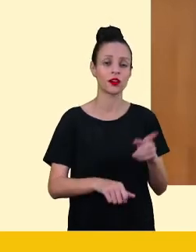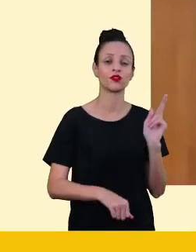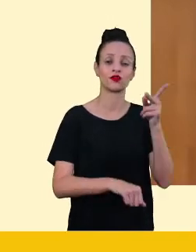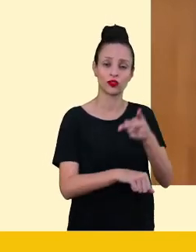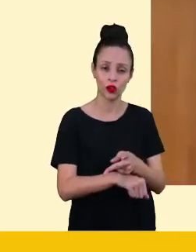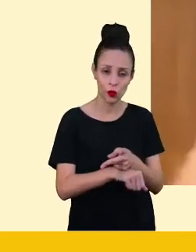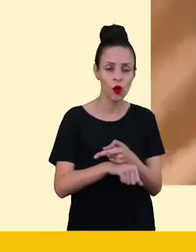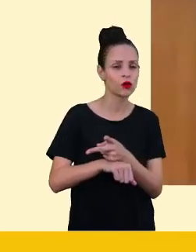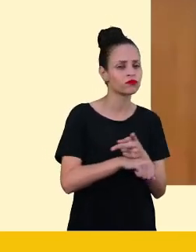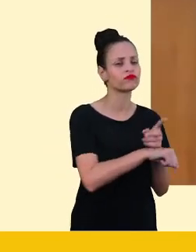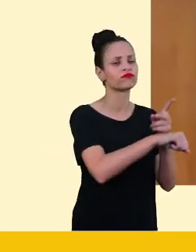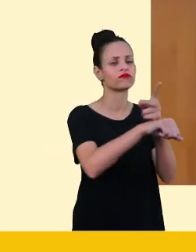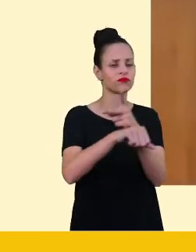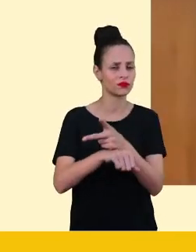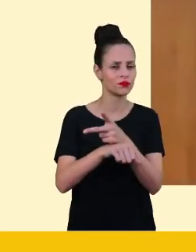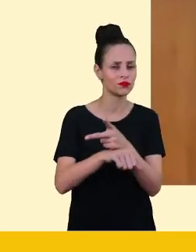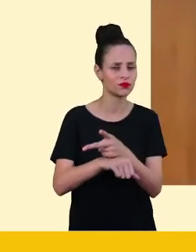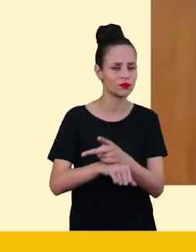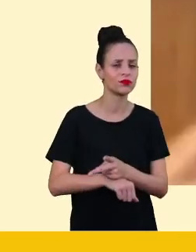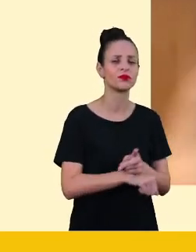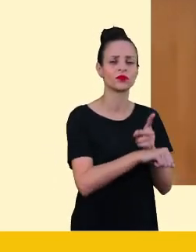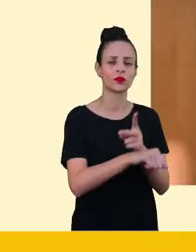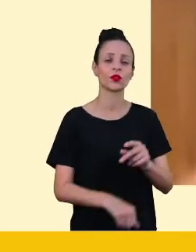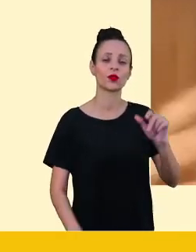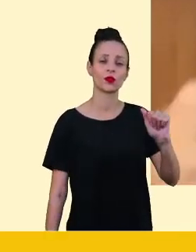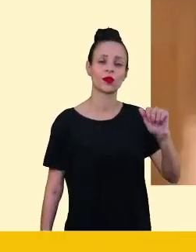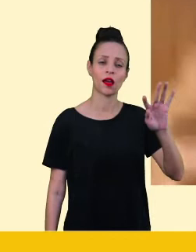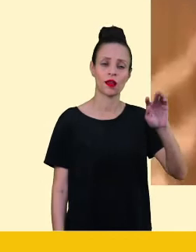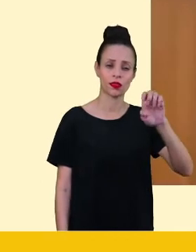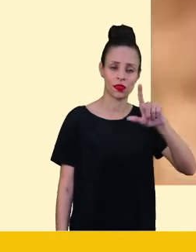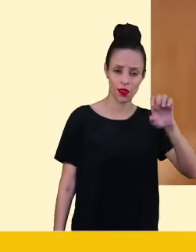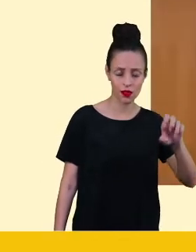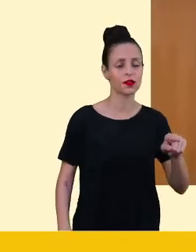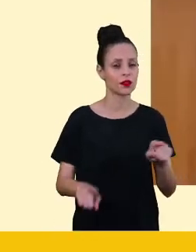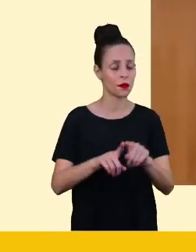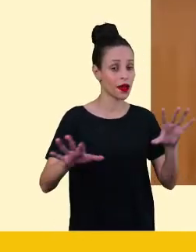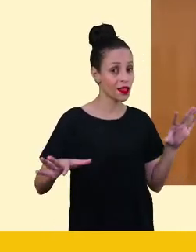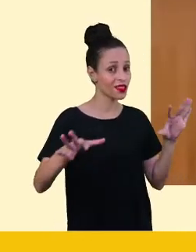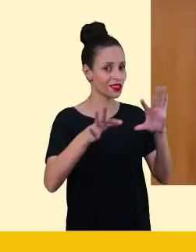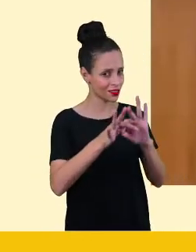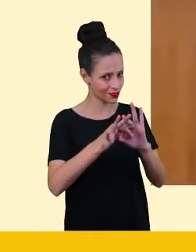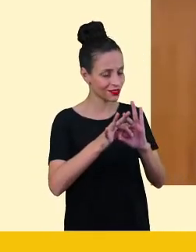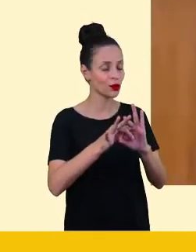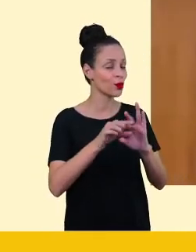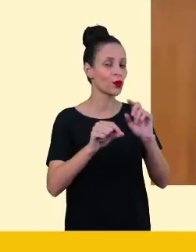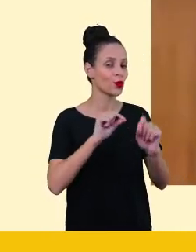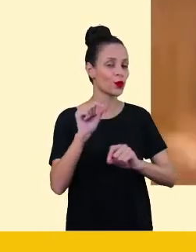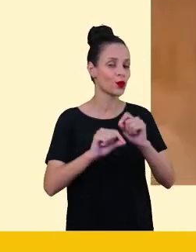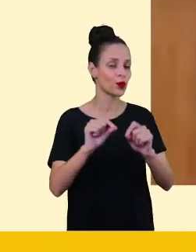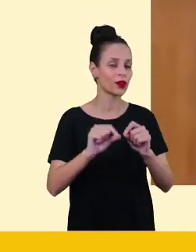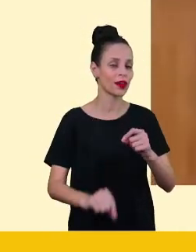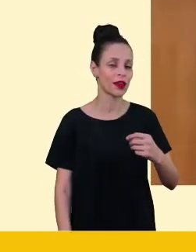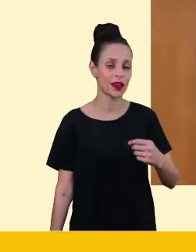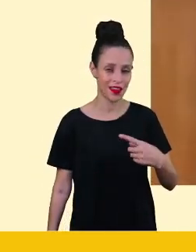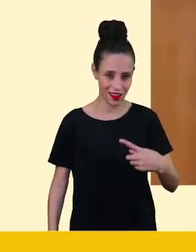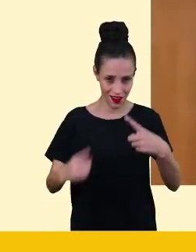né? E acho que a presença do ATL no filme é um pouco tentando fazer esse link entre algo que, quer dizer, se as violências não